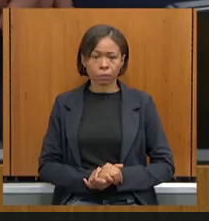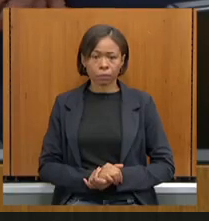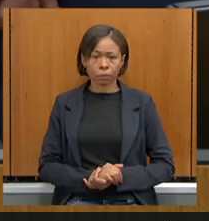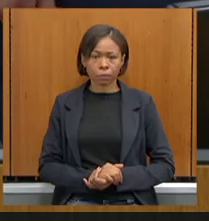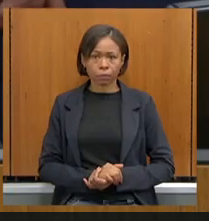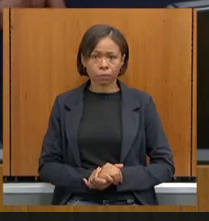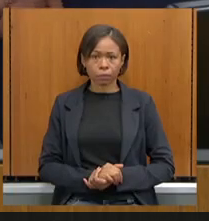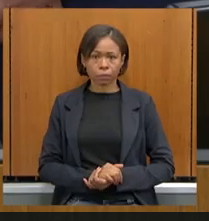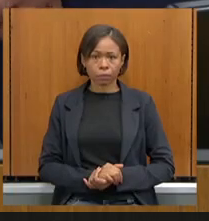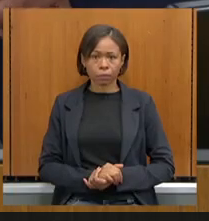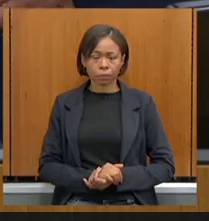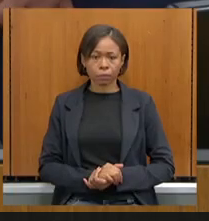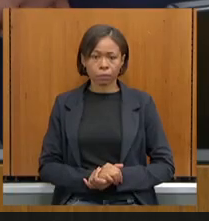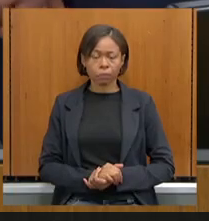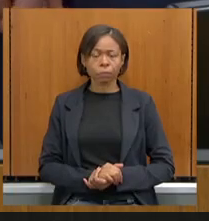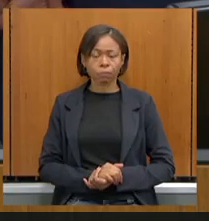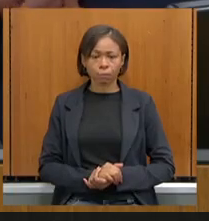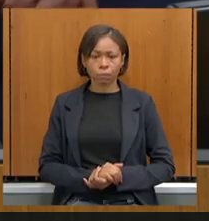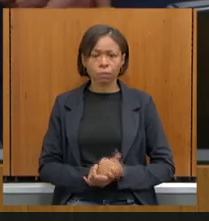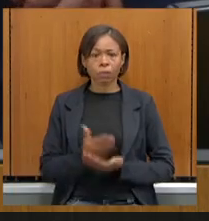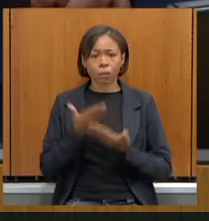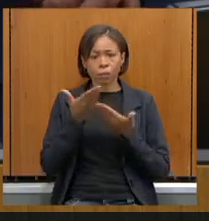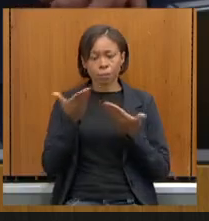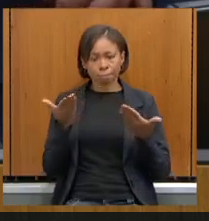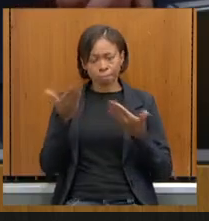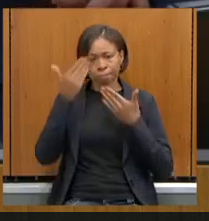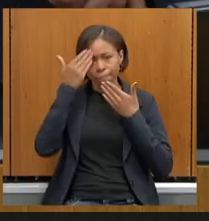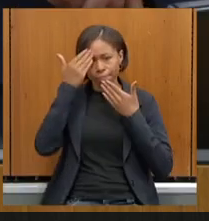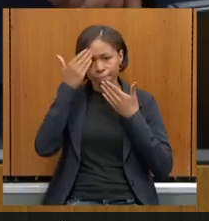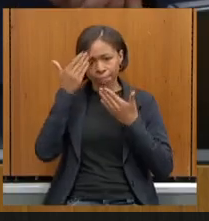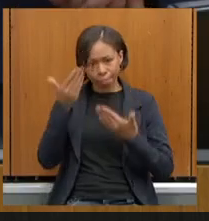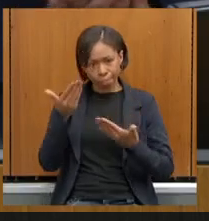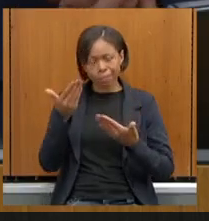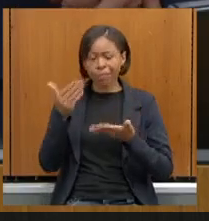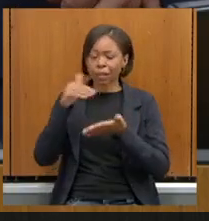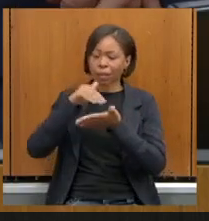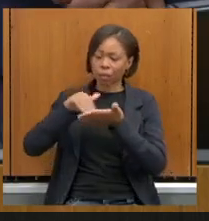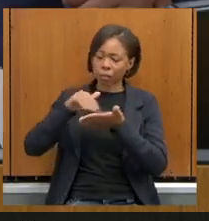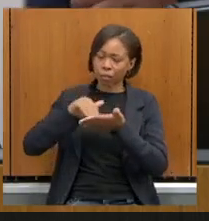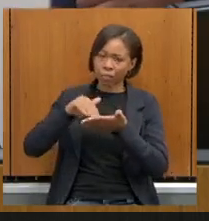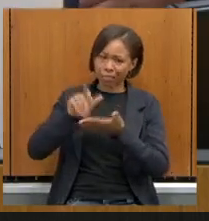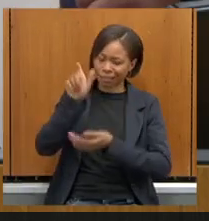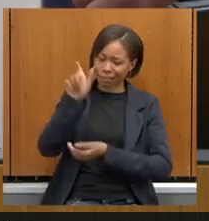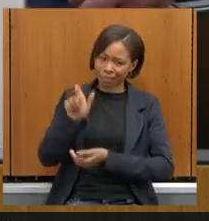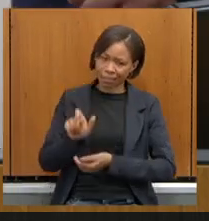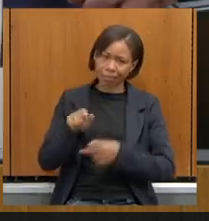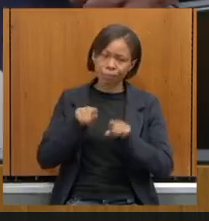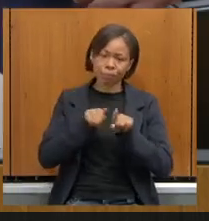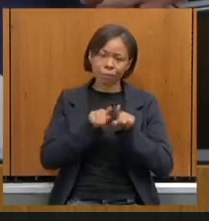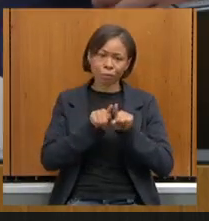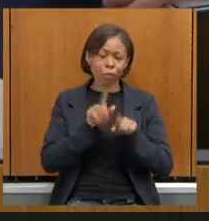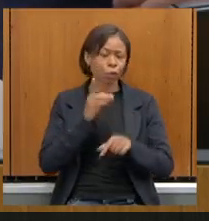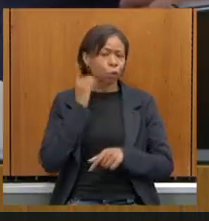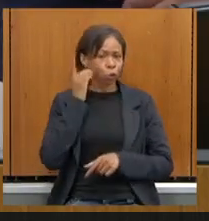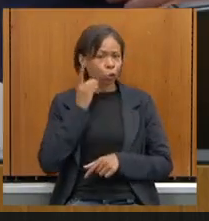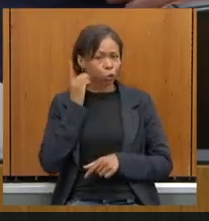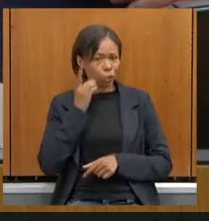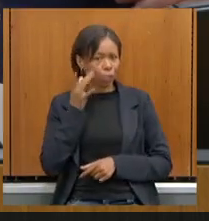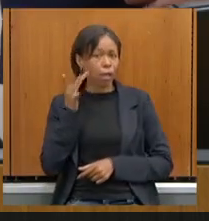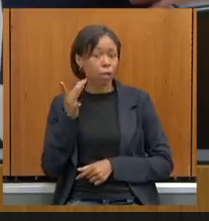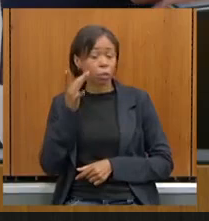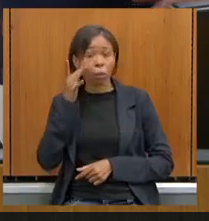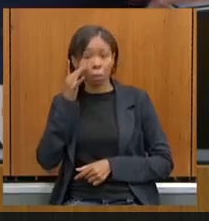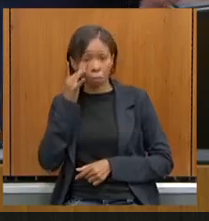novamente agradeço a presença do secretário, a presença dos deputados aqui de forma presencial,